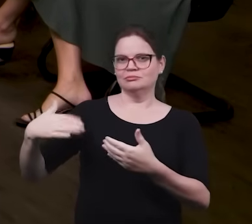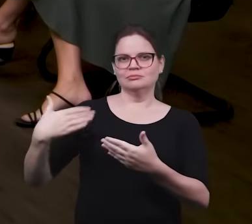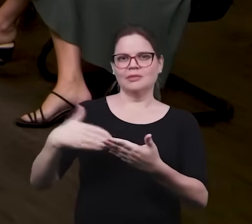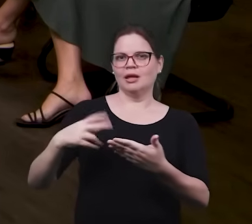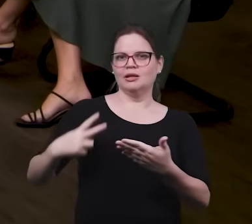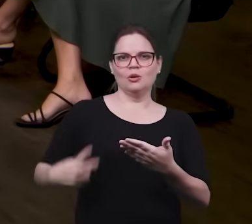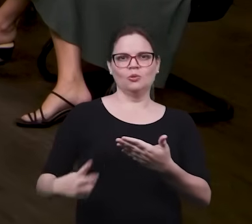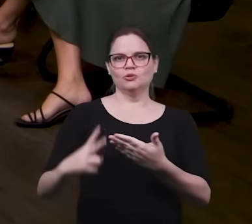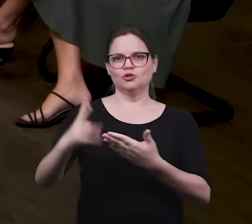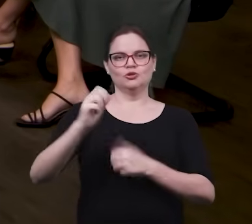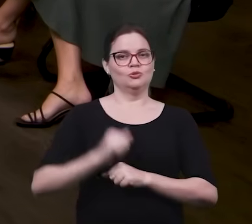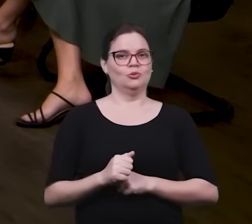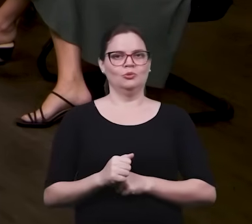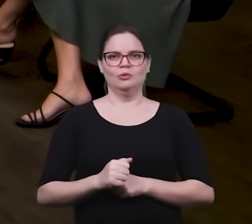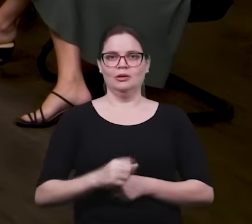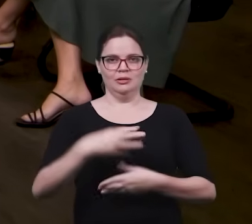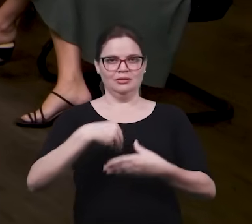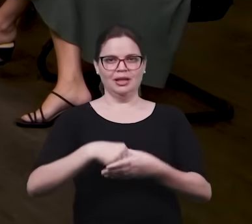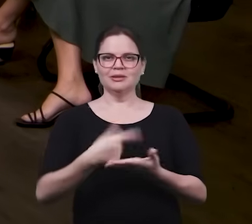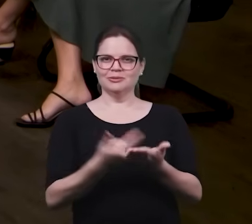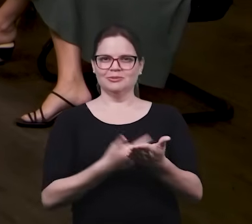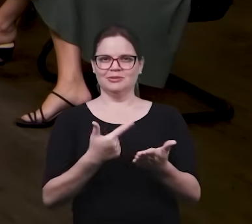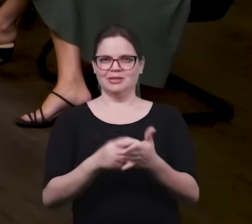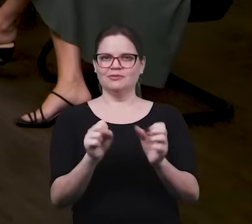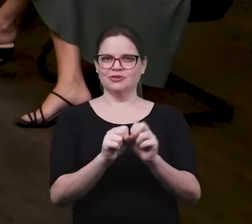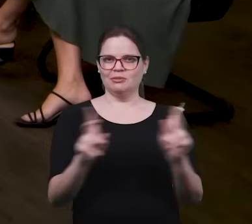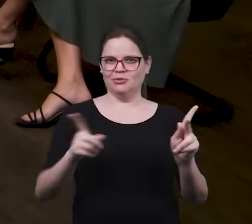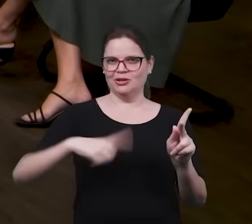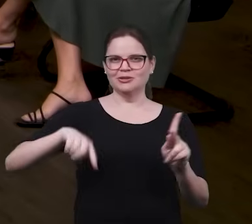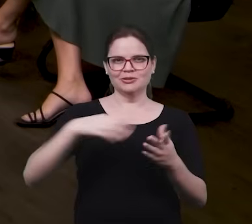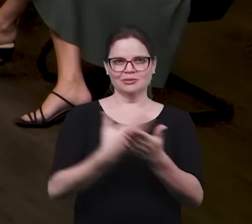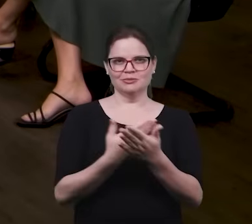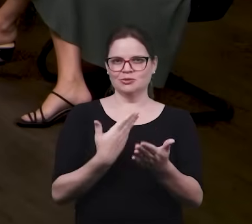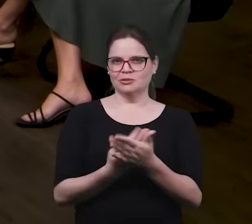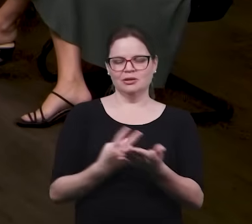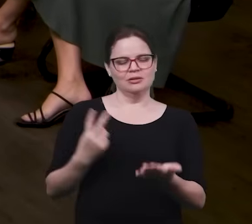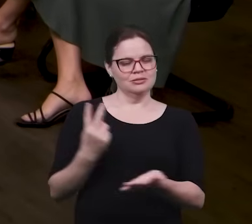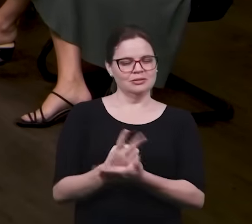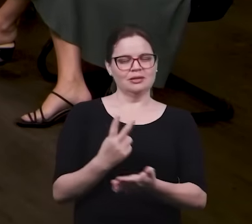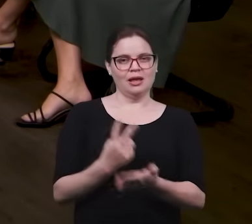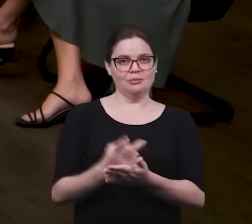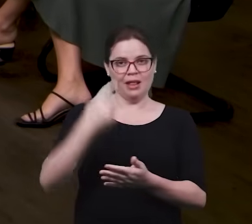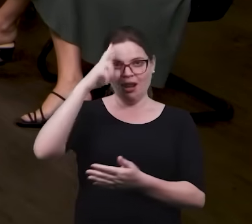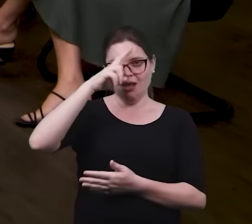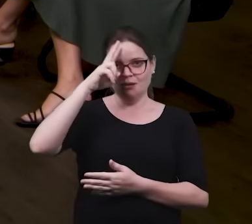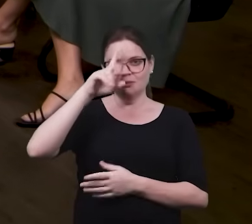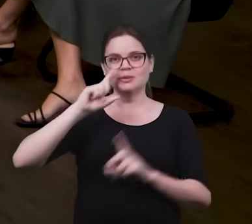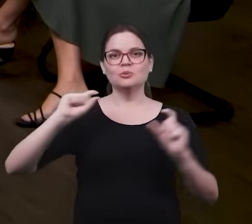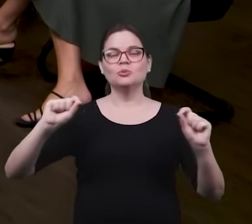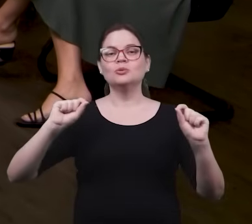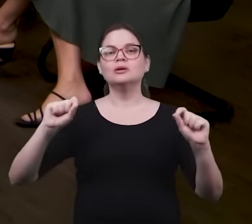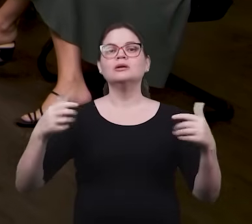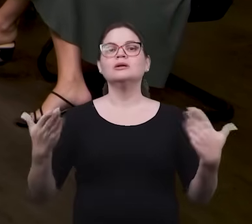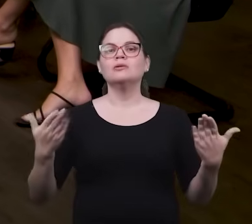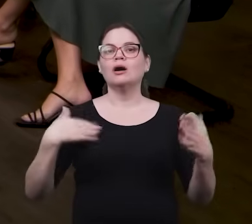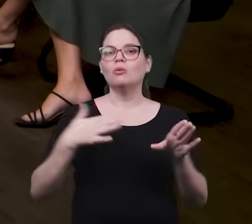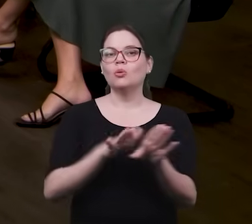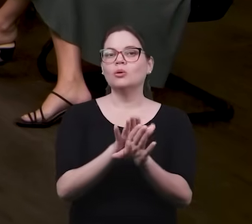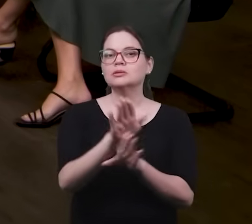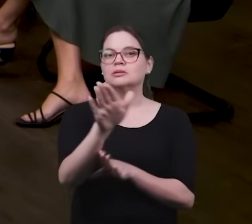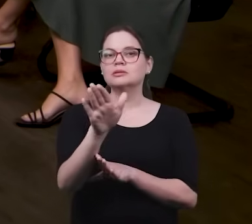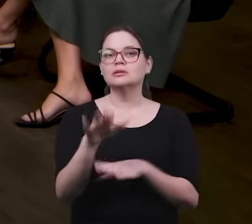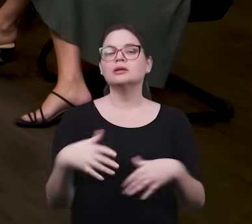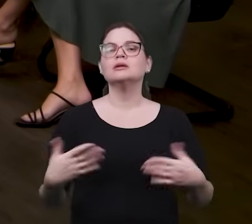presente em todas as cartas do Apocalipse. Nós estamos fazendo o estudo. Todas as cartas termina